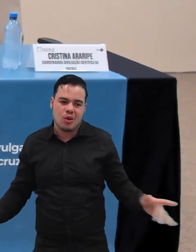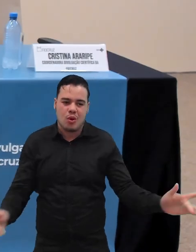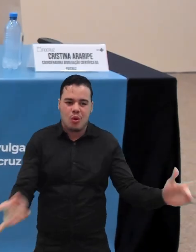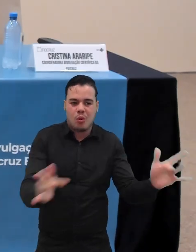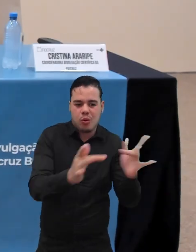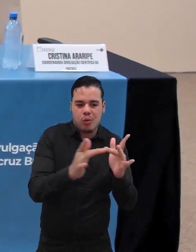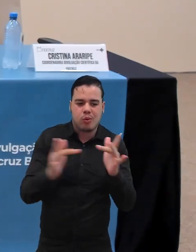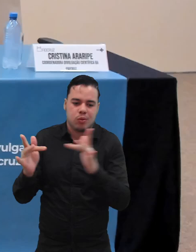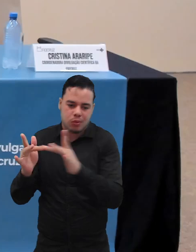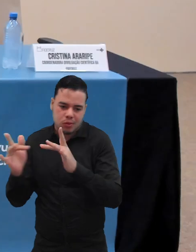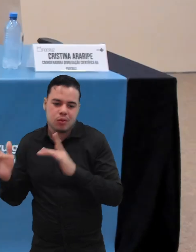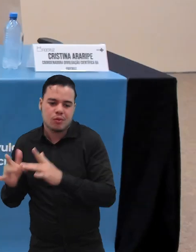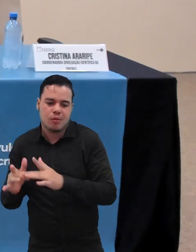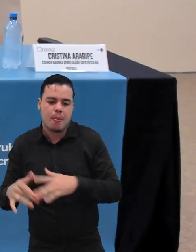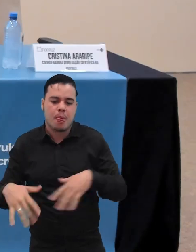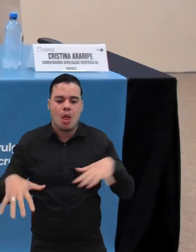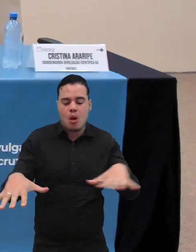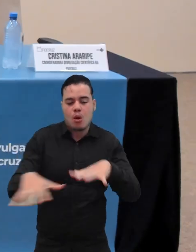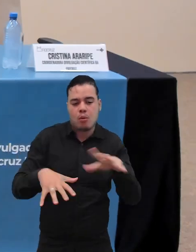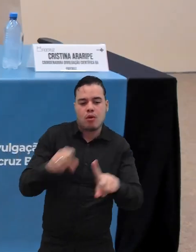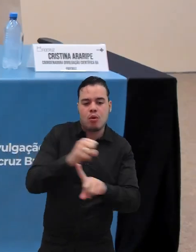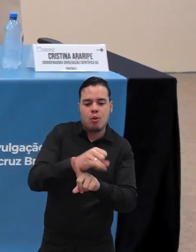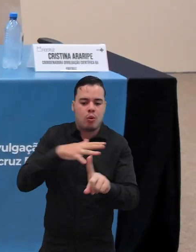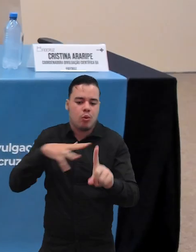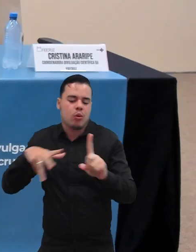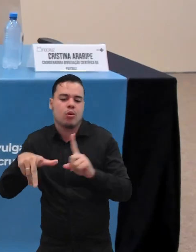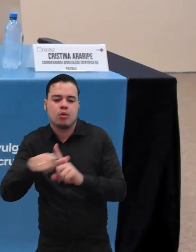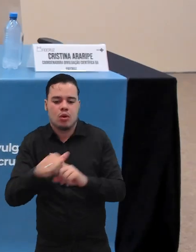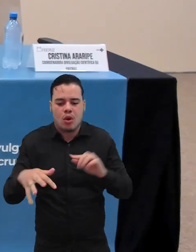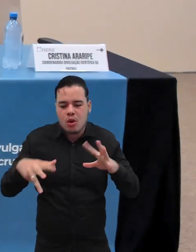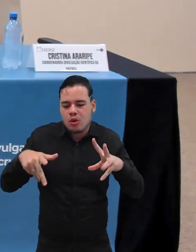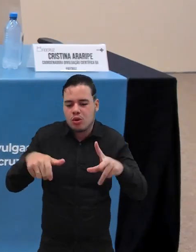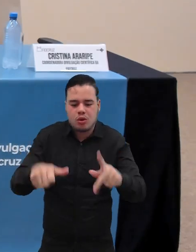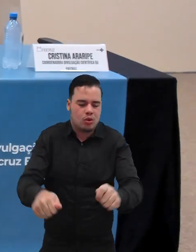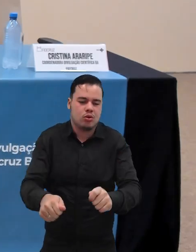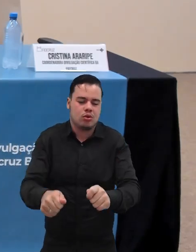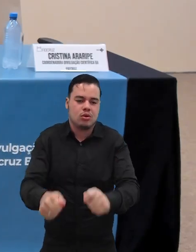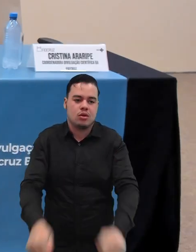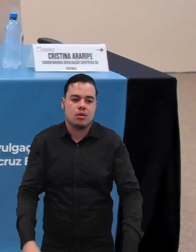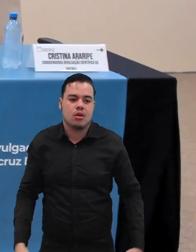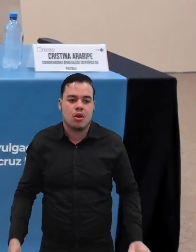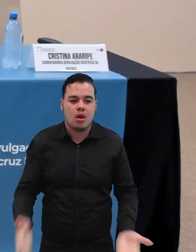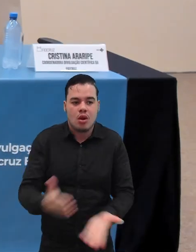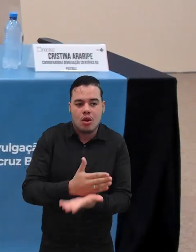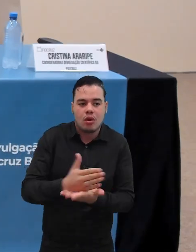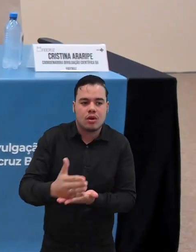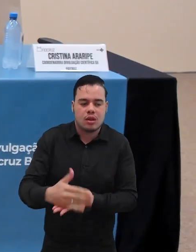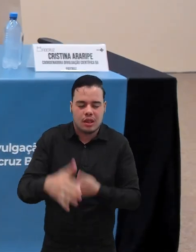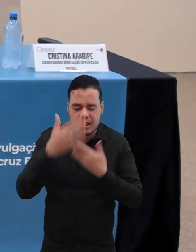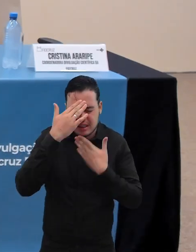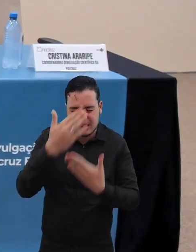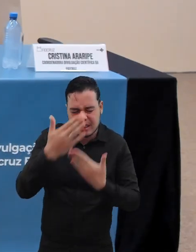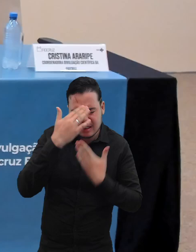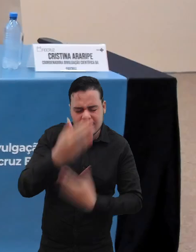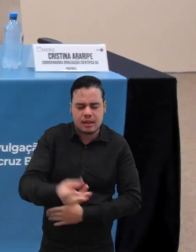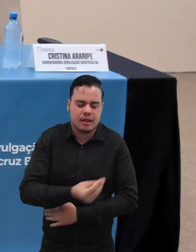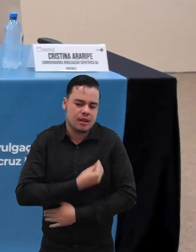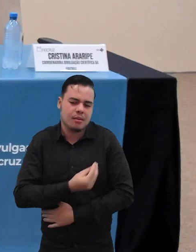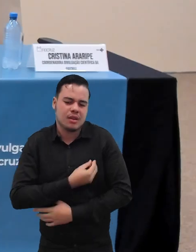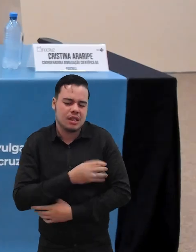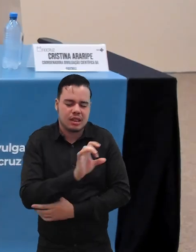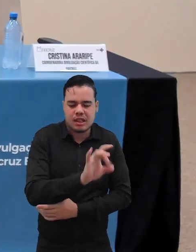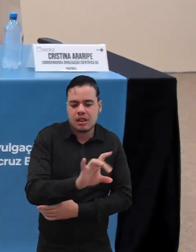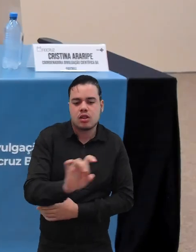com os movimentos sociais, parcerias com toda a sociedade. Então, é por isso que eu começo também saudando a presença de cada um de vocês aqui, porque eu sei